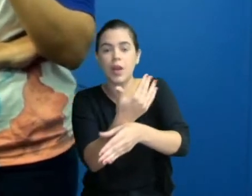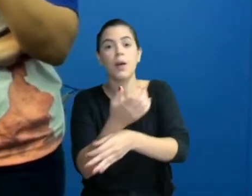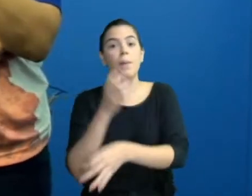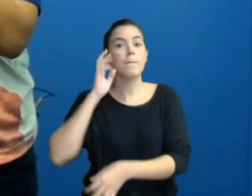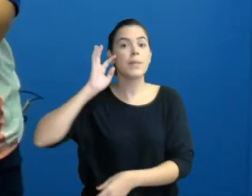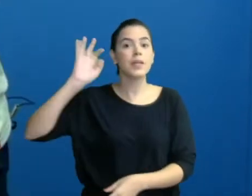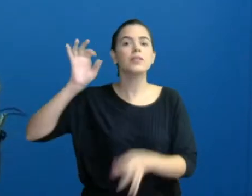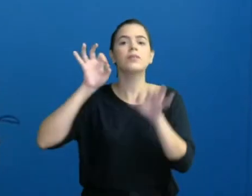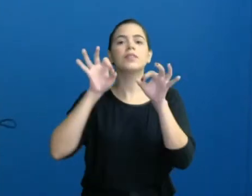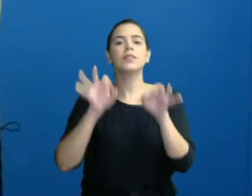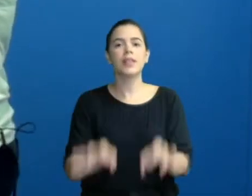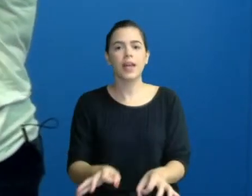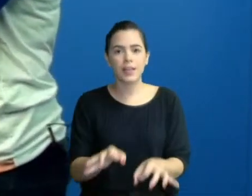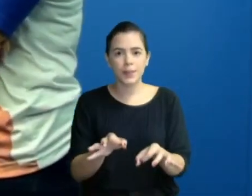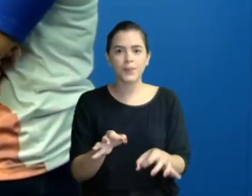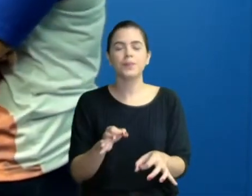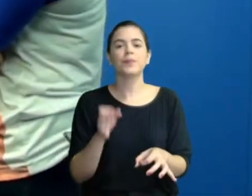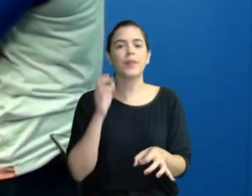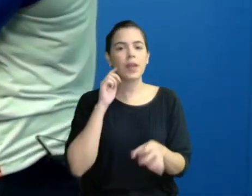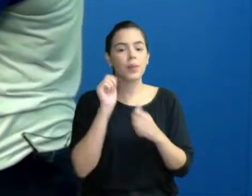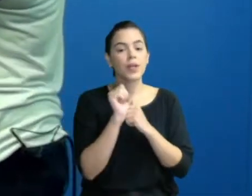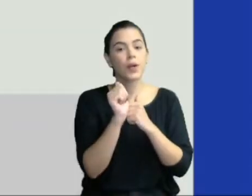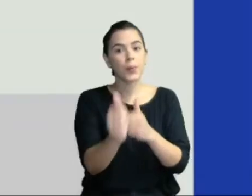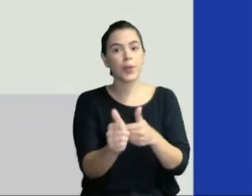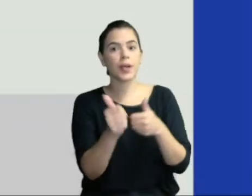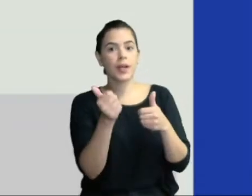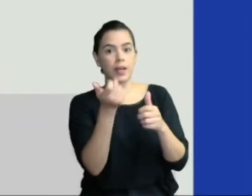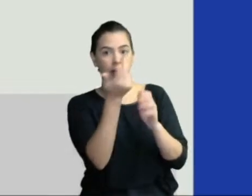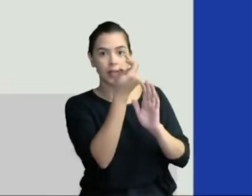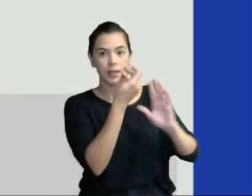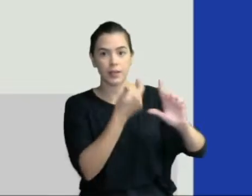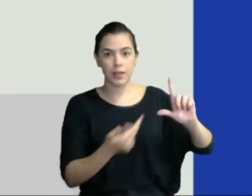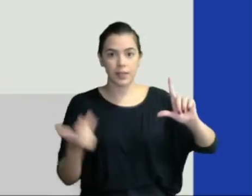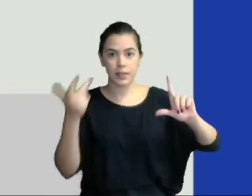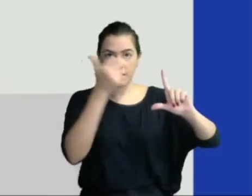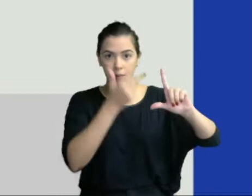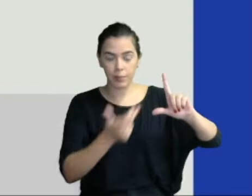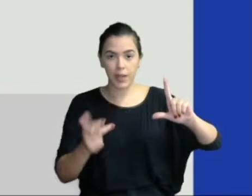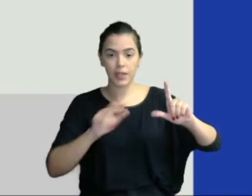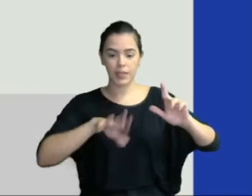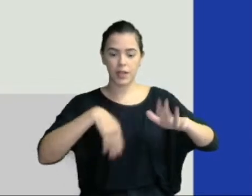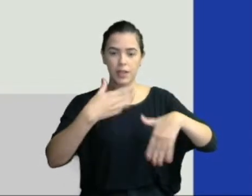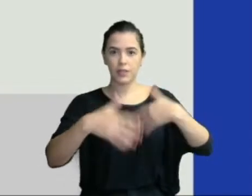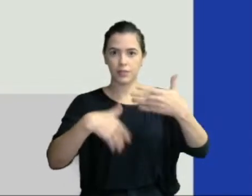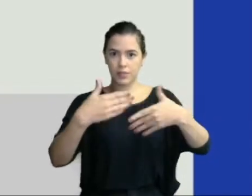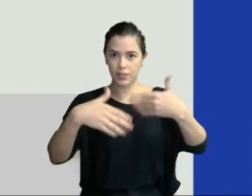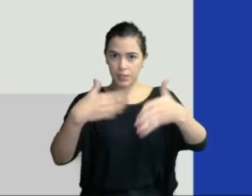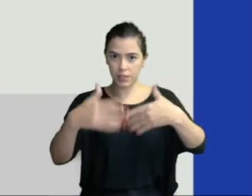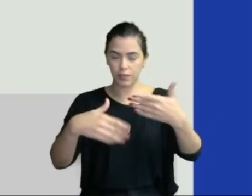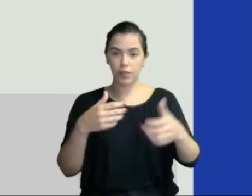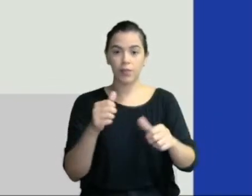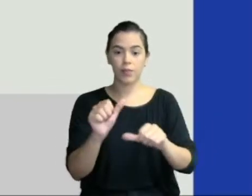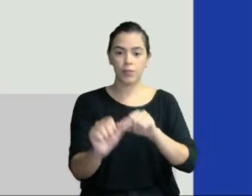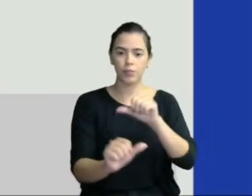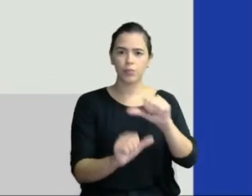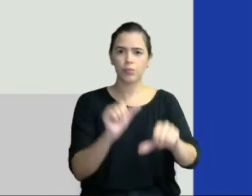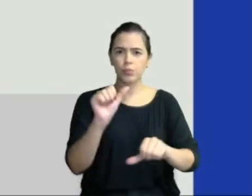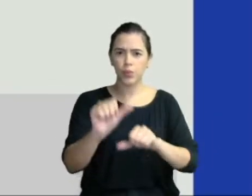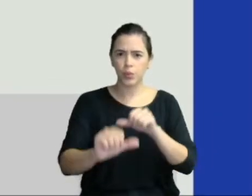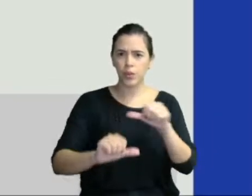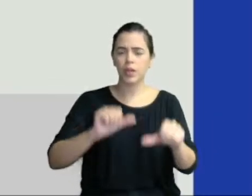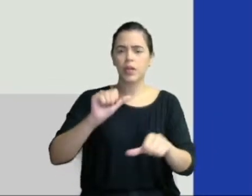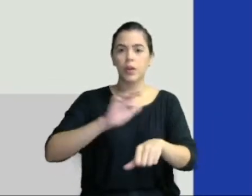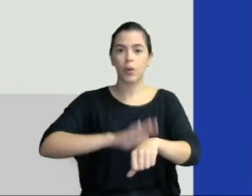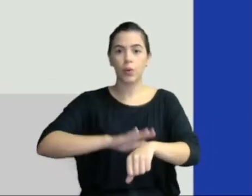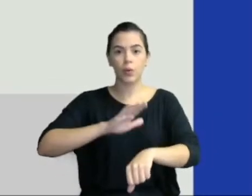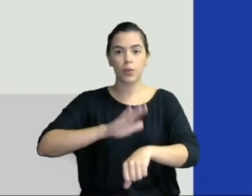das embarcações, a gente pode acompanhar aqui nessa imagem, ó. Ela veio se desenvolvendo, né? Veio mudando com o tempo. E